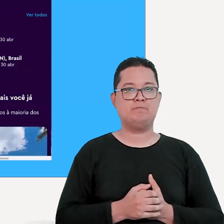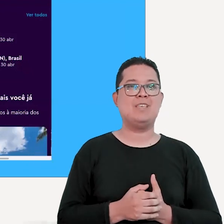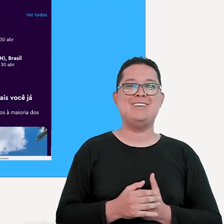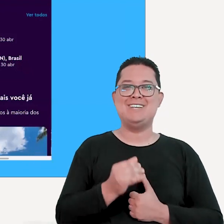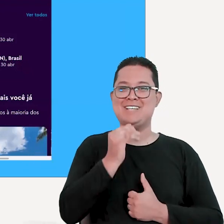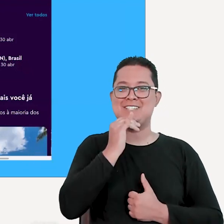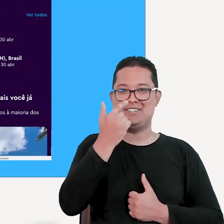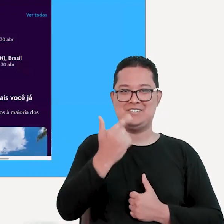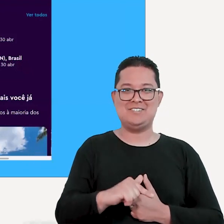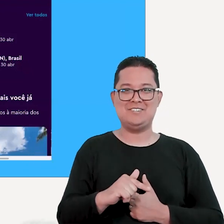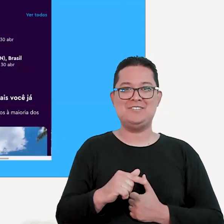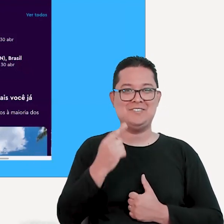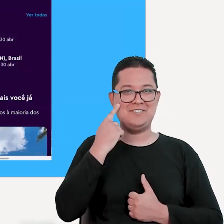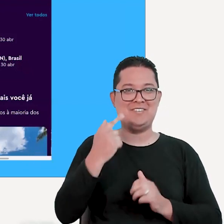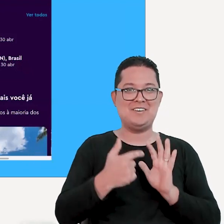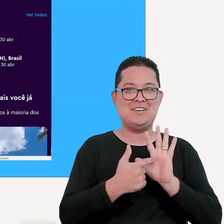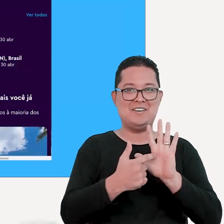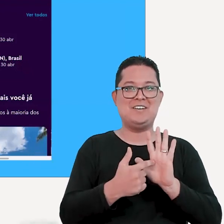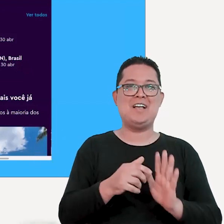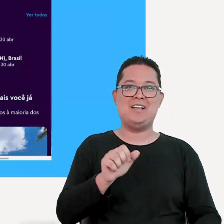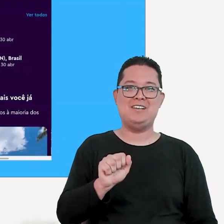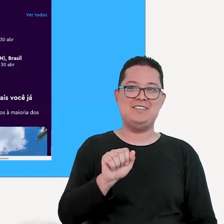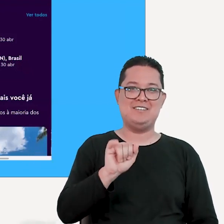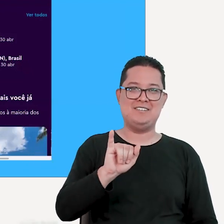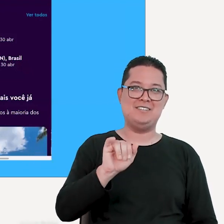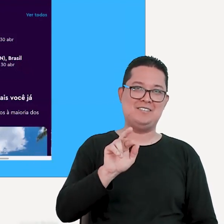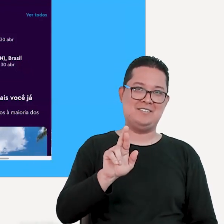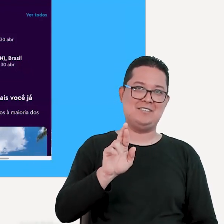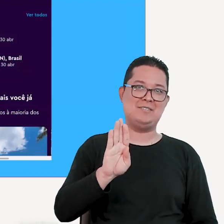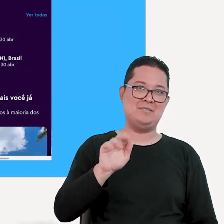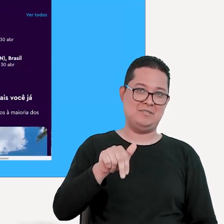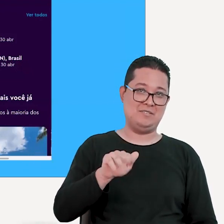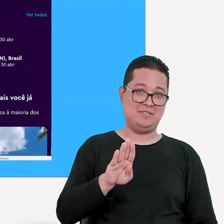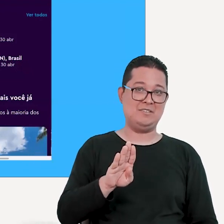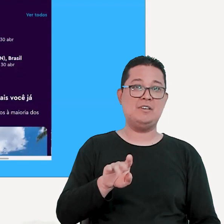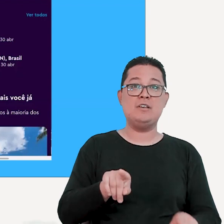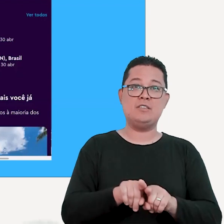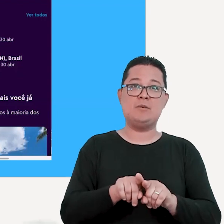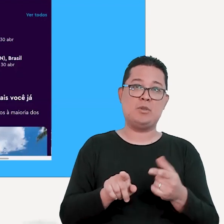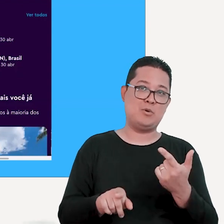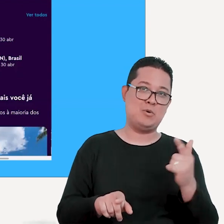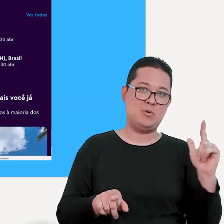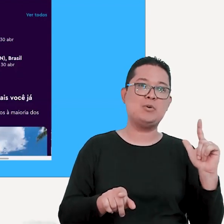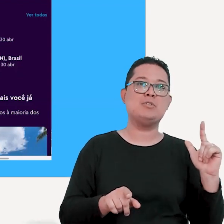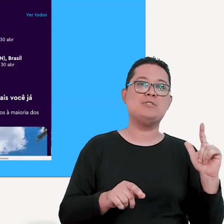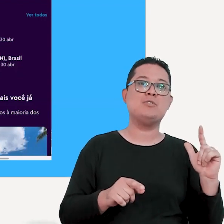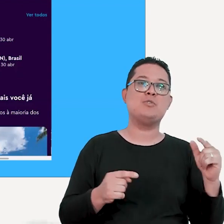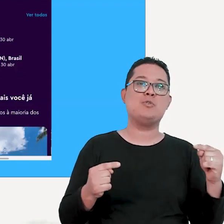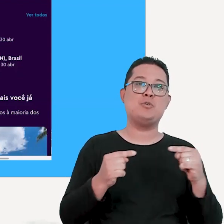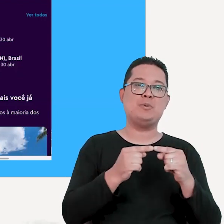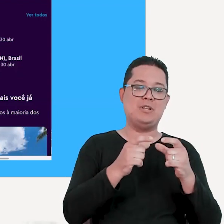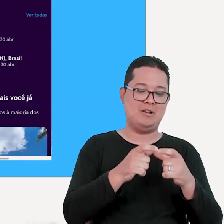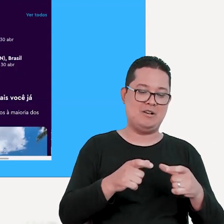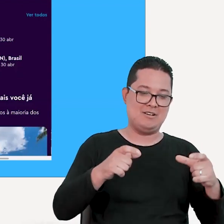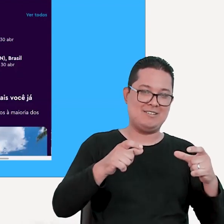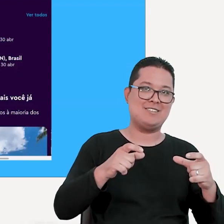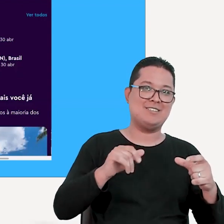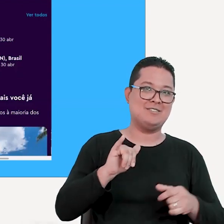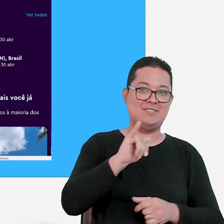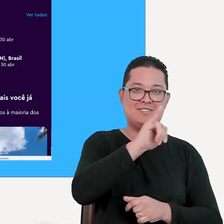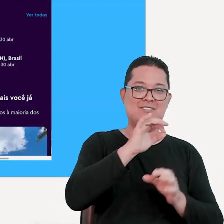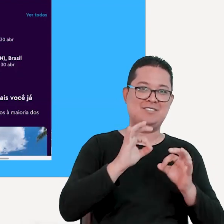do Airbnb e outro de um aplicativo de passagem aérea. No exemplo da esquerda, que é do Airbnb, a gente tem